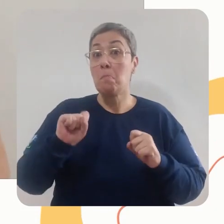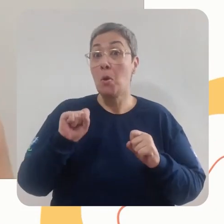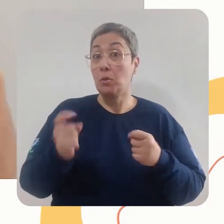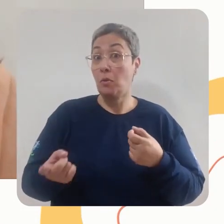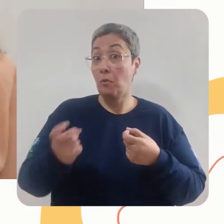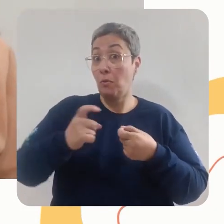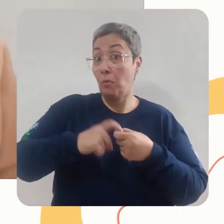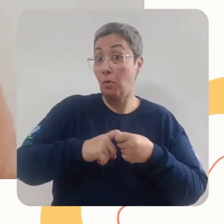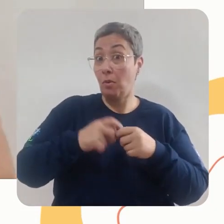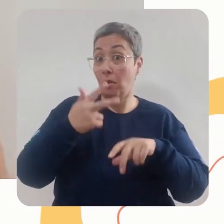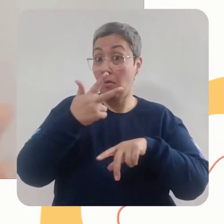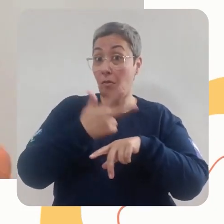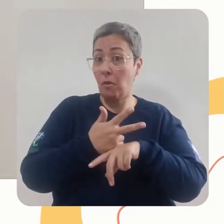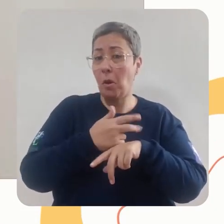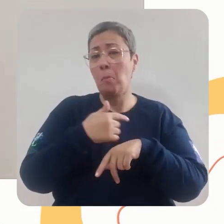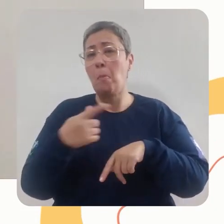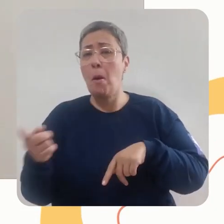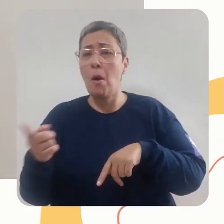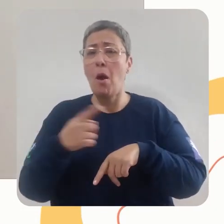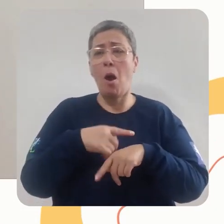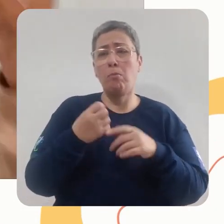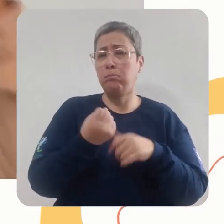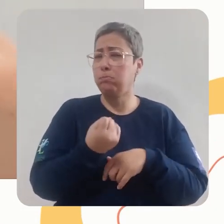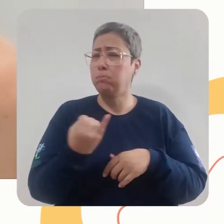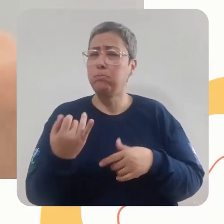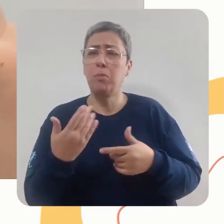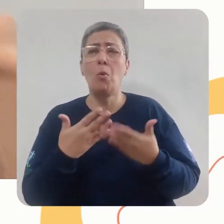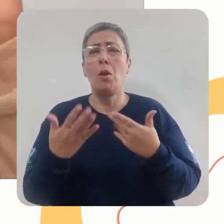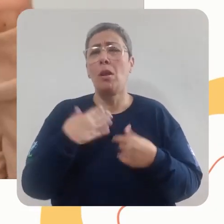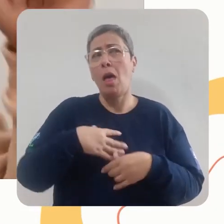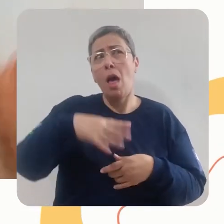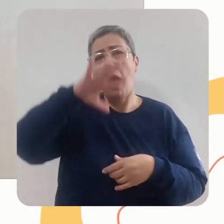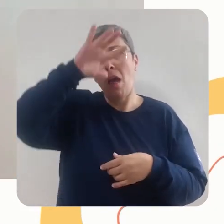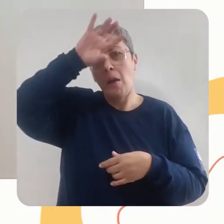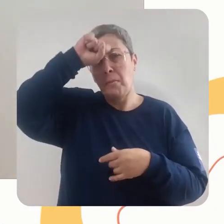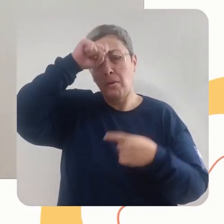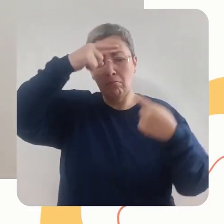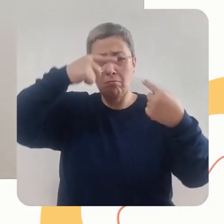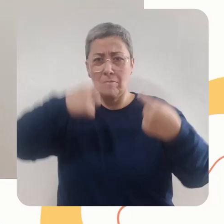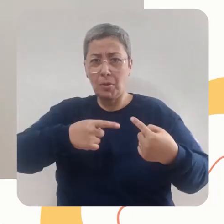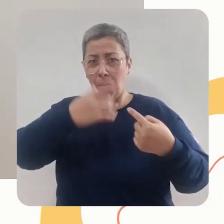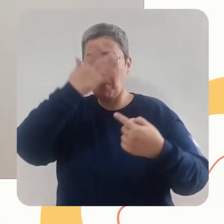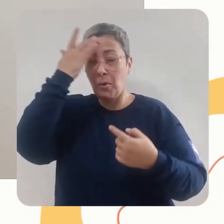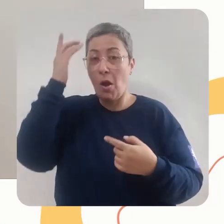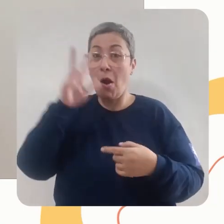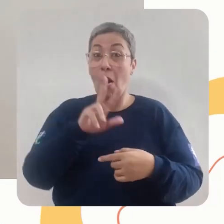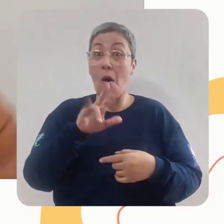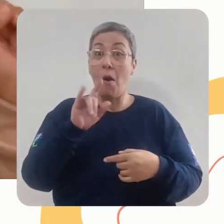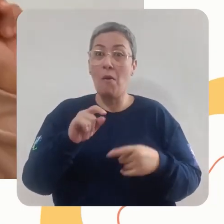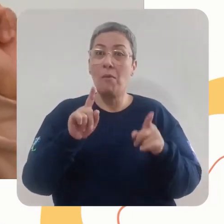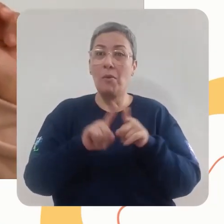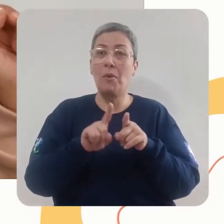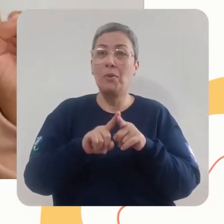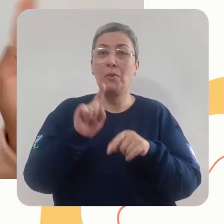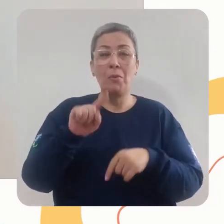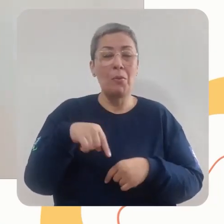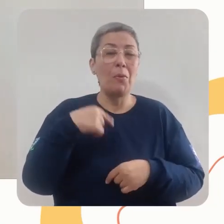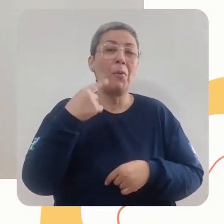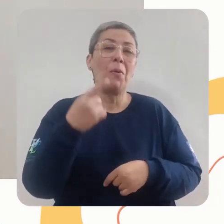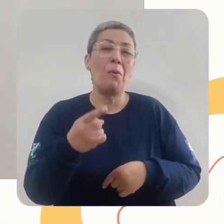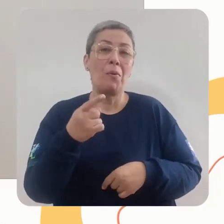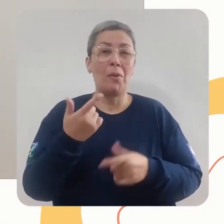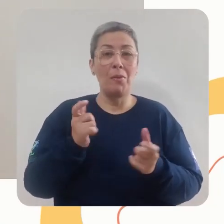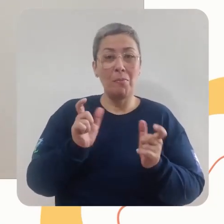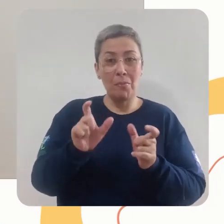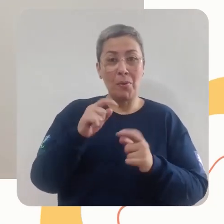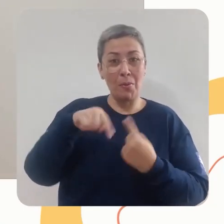Pode voltar esse vídeo quantas vezes quiser, memorizar e desafiar alguém. Agora vamos para o nosso